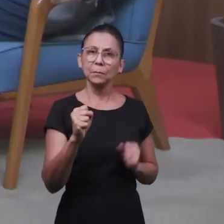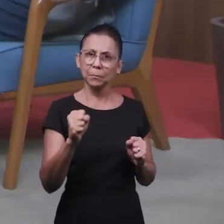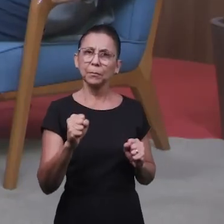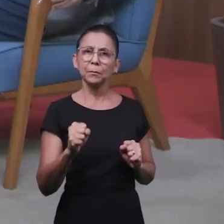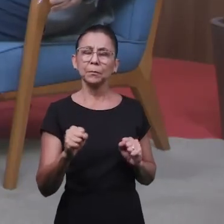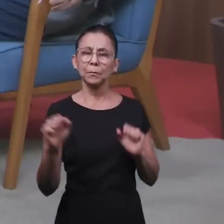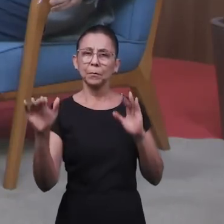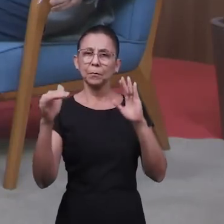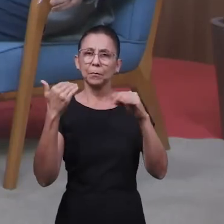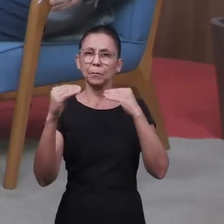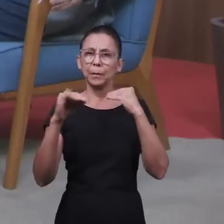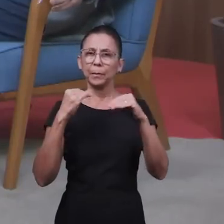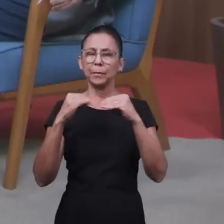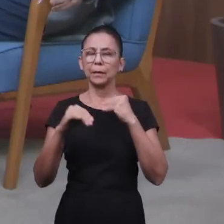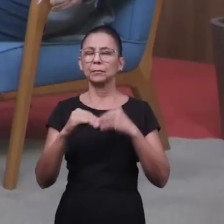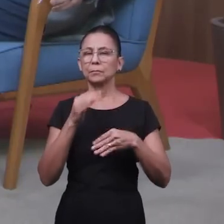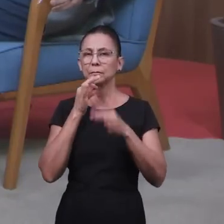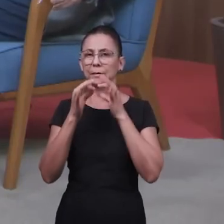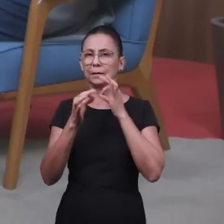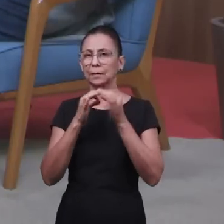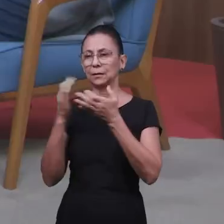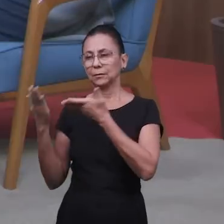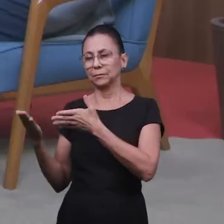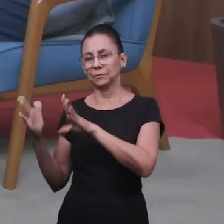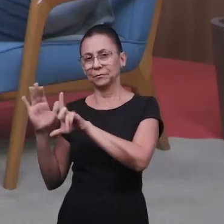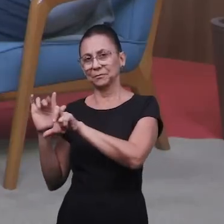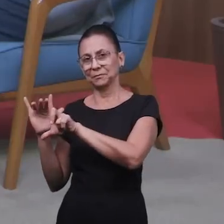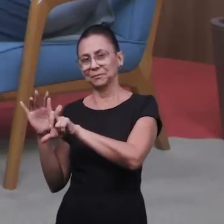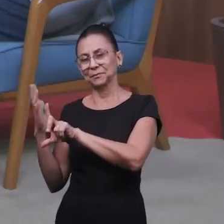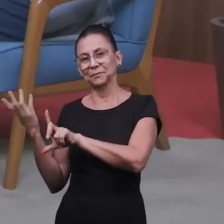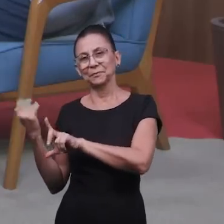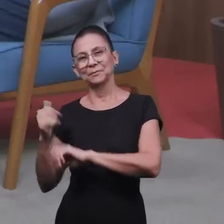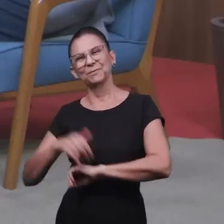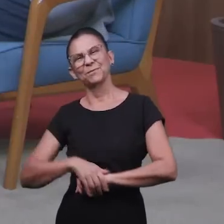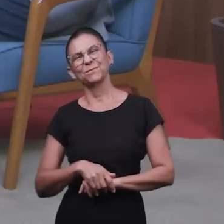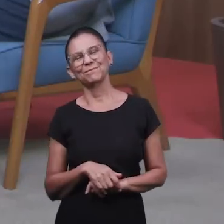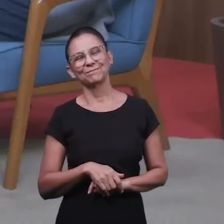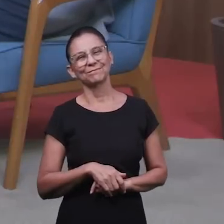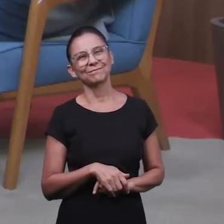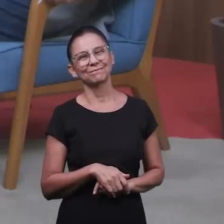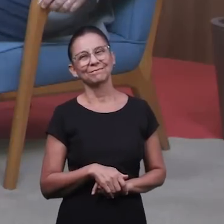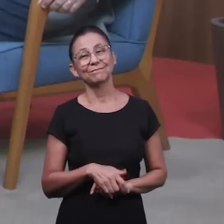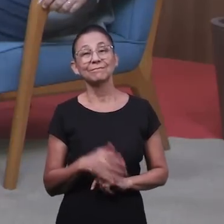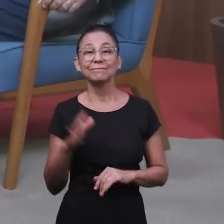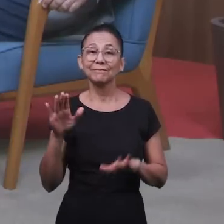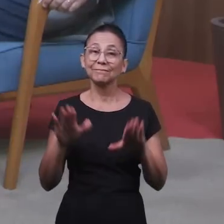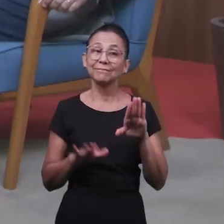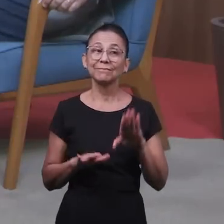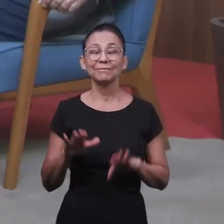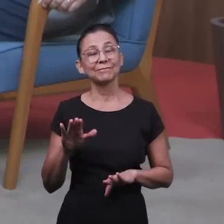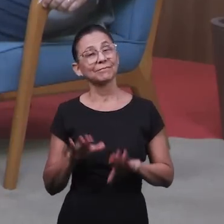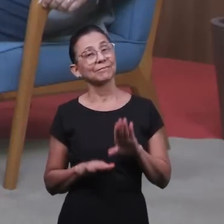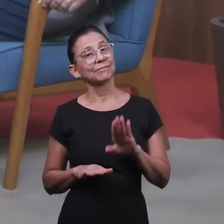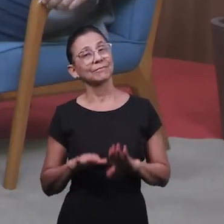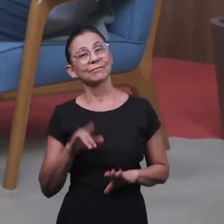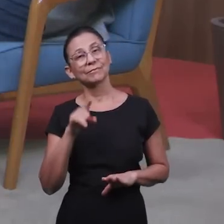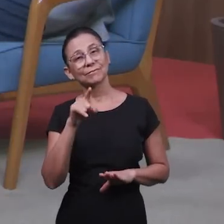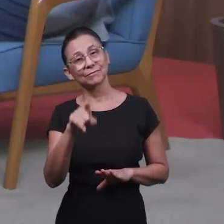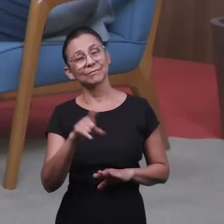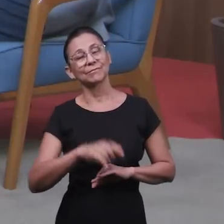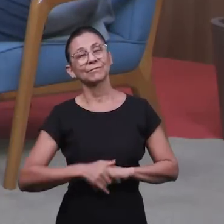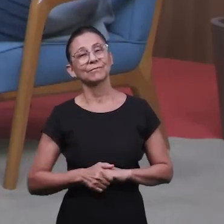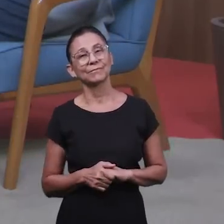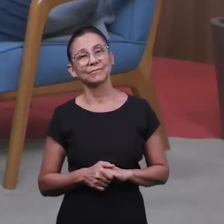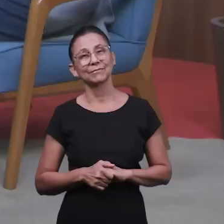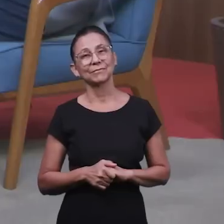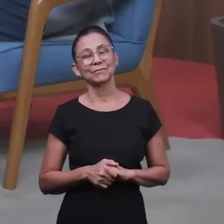vez eu repito, você também pode mandar o seu comentário, basta apontar a câmera do seu celular para esse QR Code que está aí na tela e você, quem sabe a